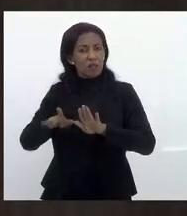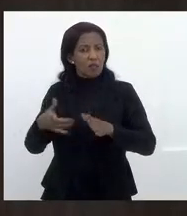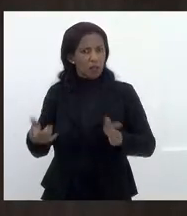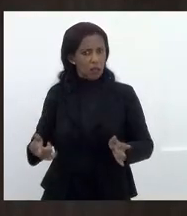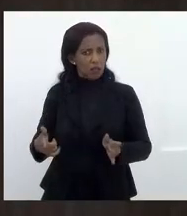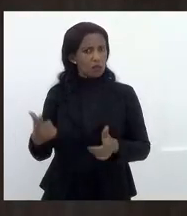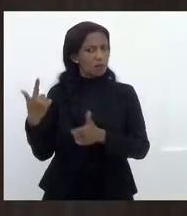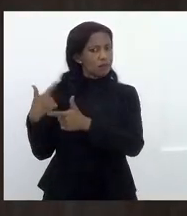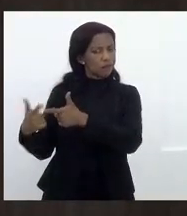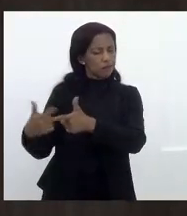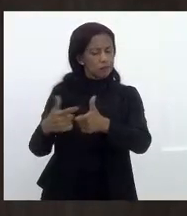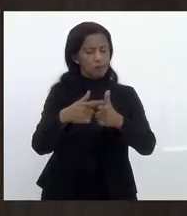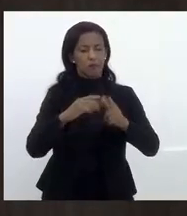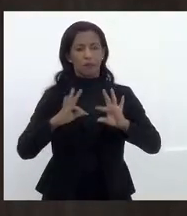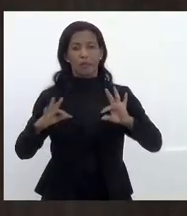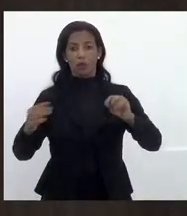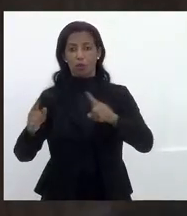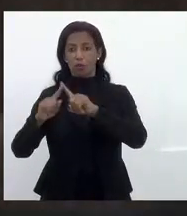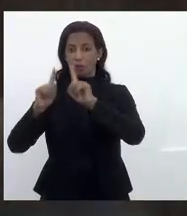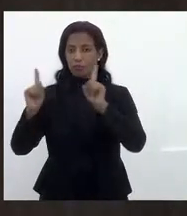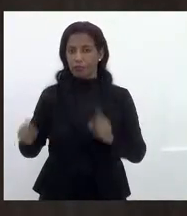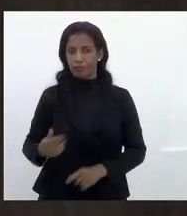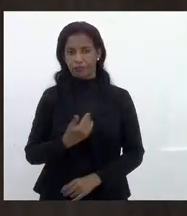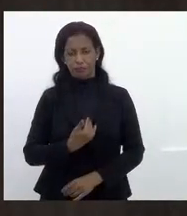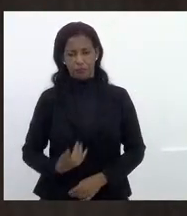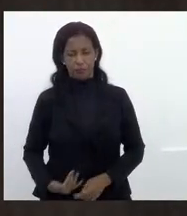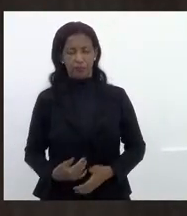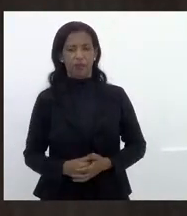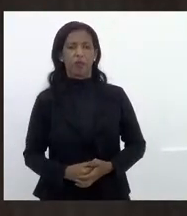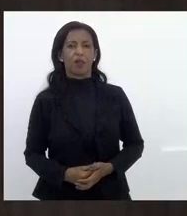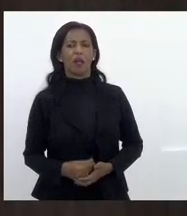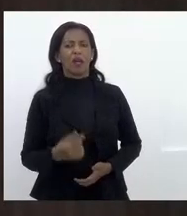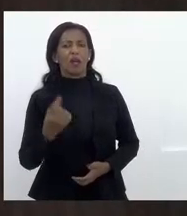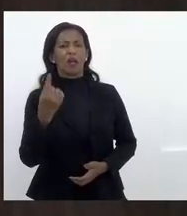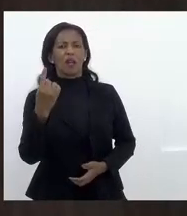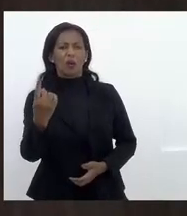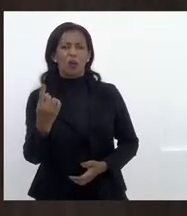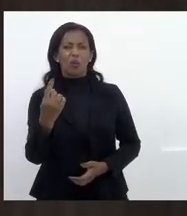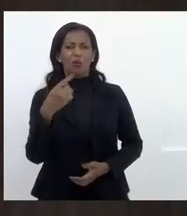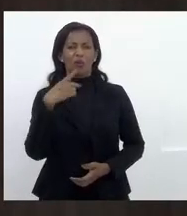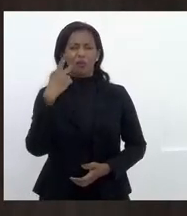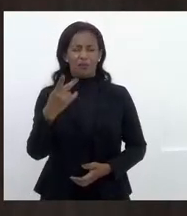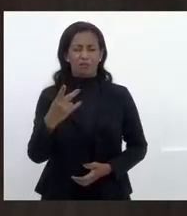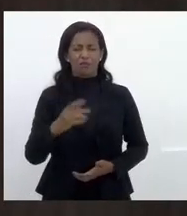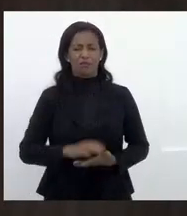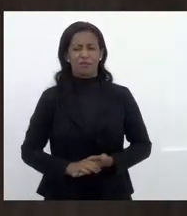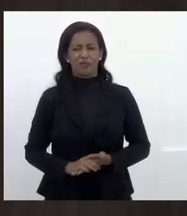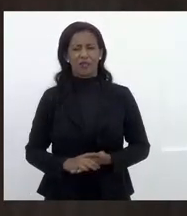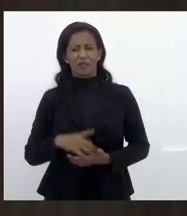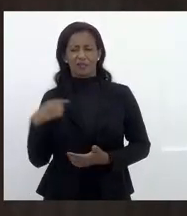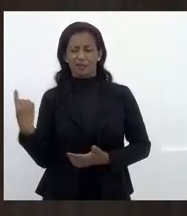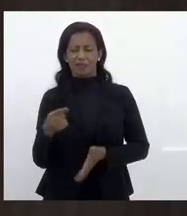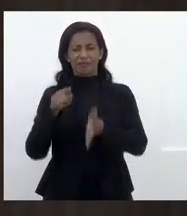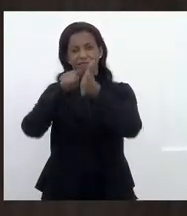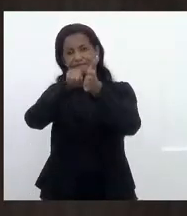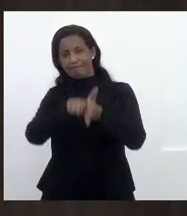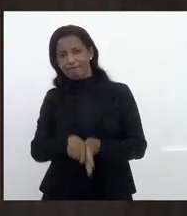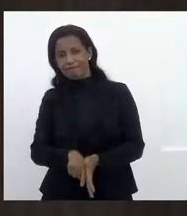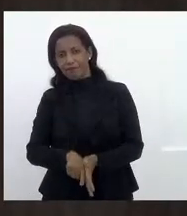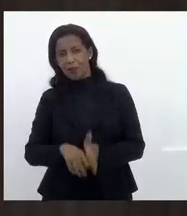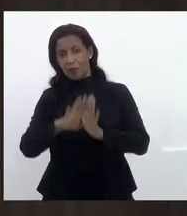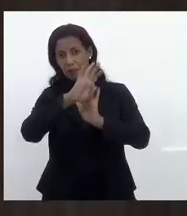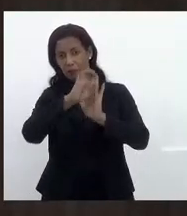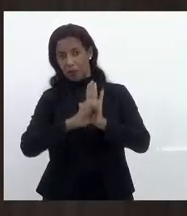tão danoso para todos os servidores públicos agora quero fazer uma ponderação que para gente examinar uma Emenda